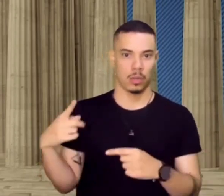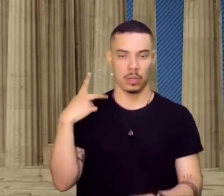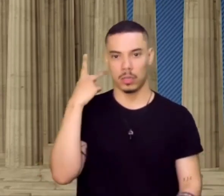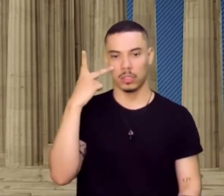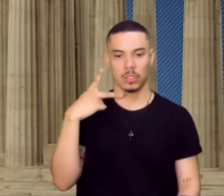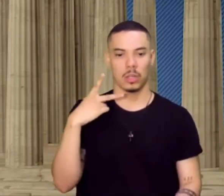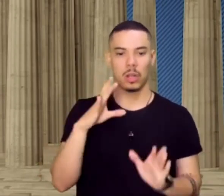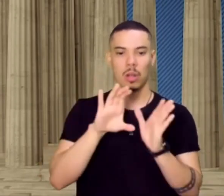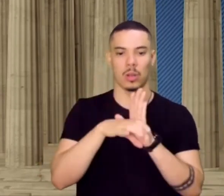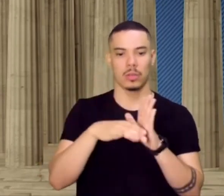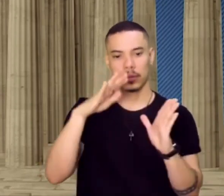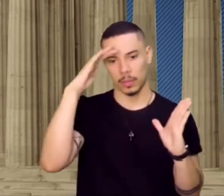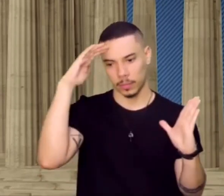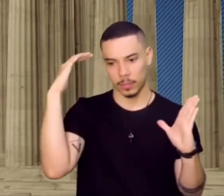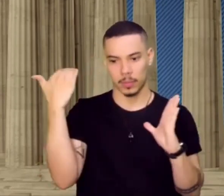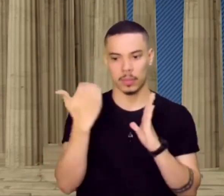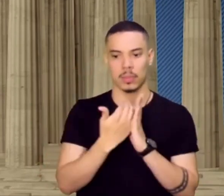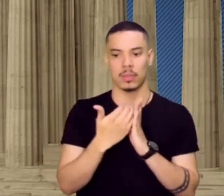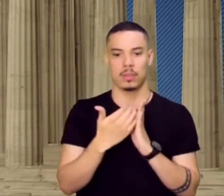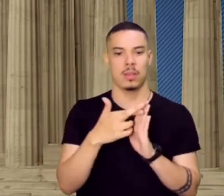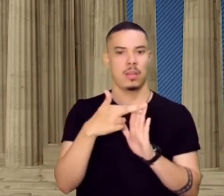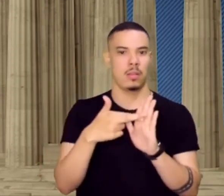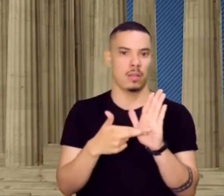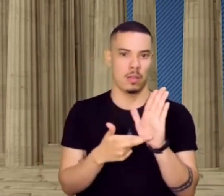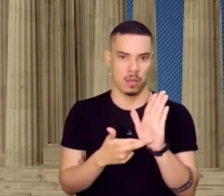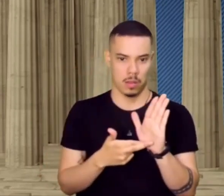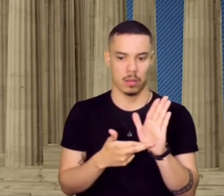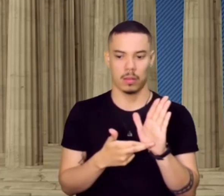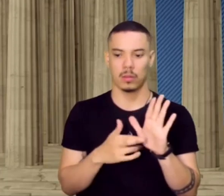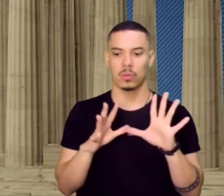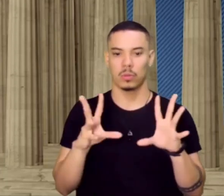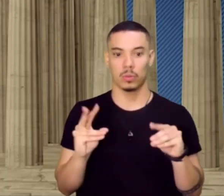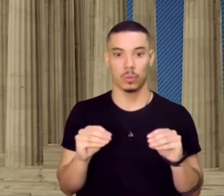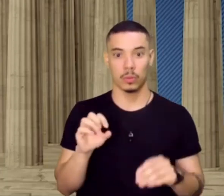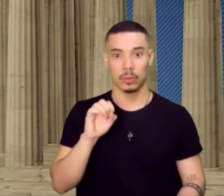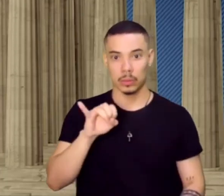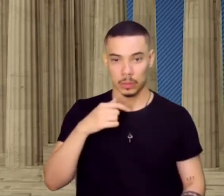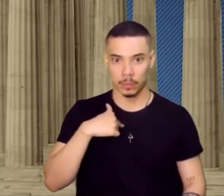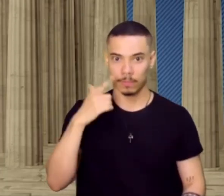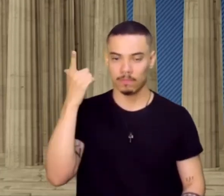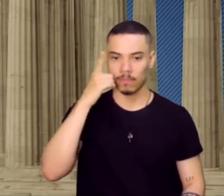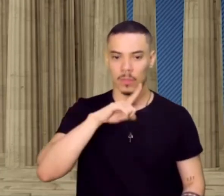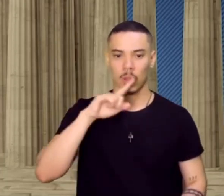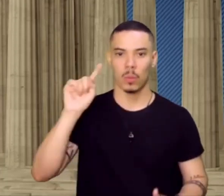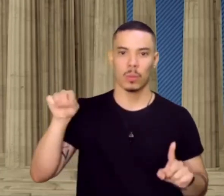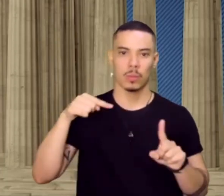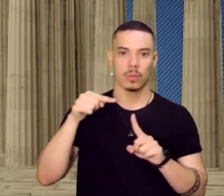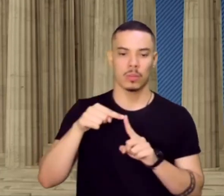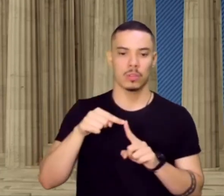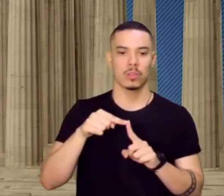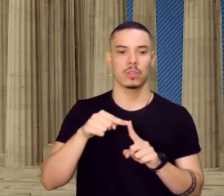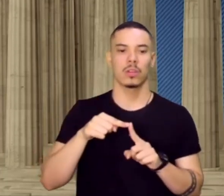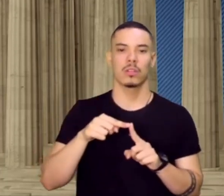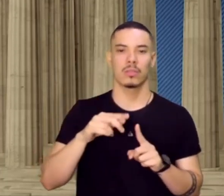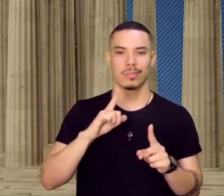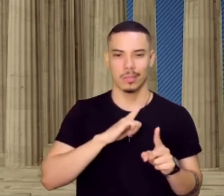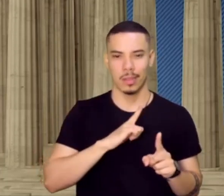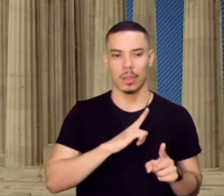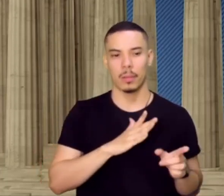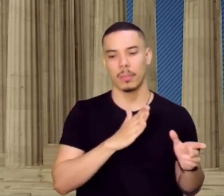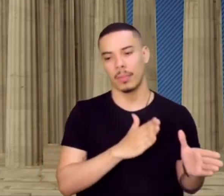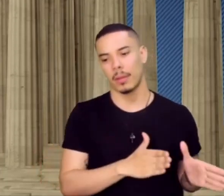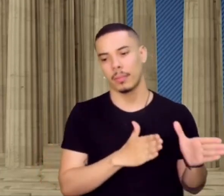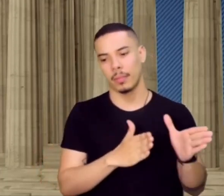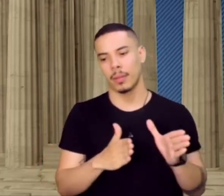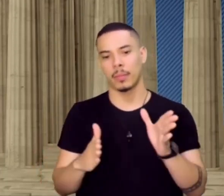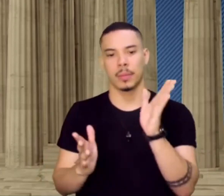conceito, seguir, conceituar com regras. Ó, para eu alcançar aquele objetivo, eu vou passar por isso, eu tenho